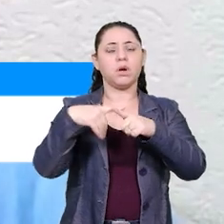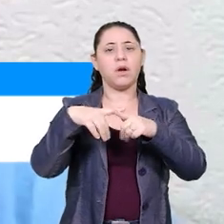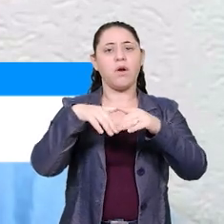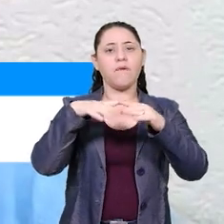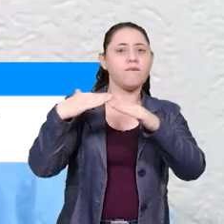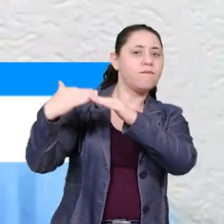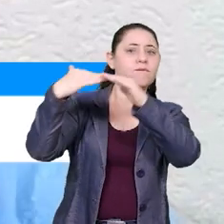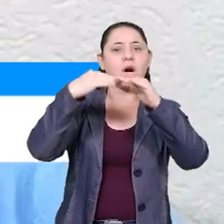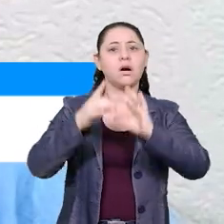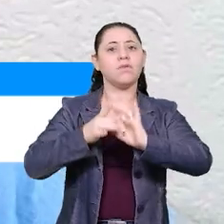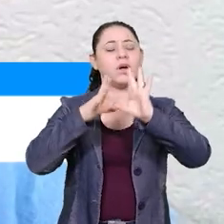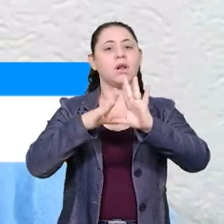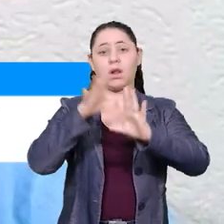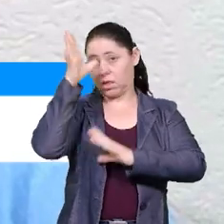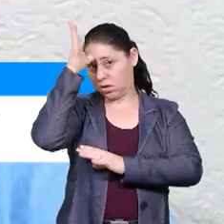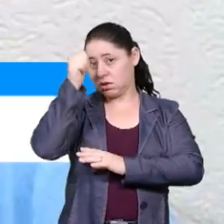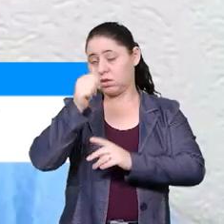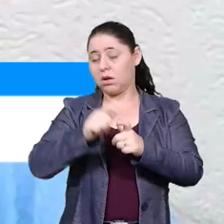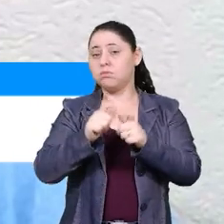com a câmera